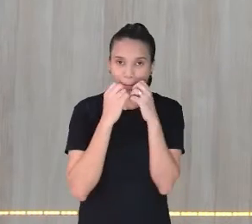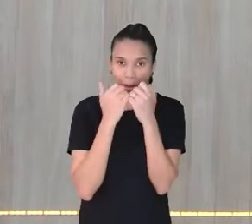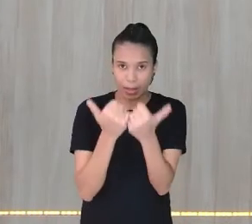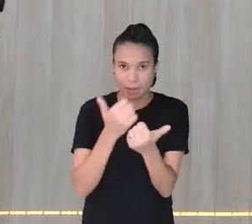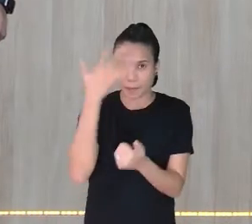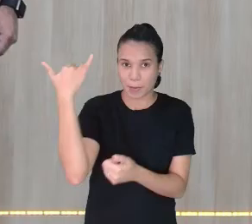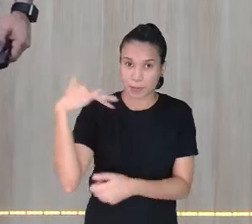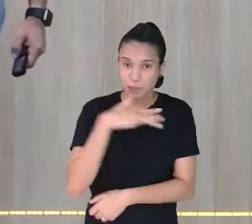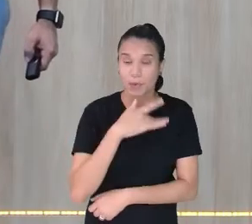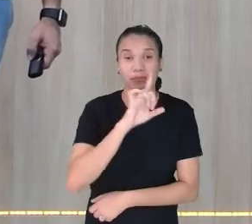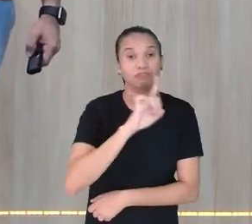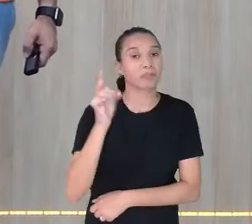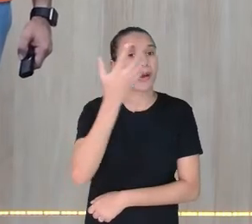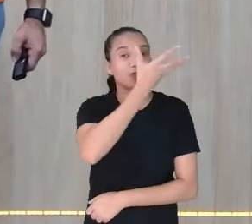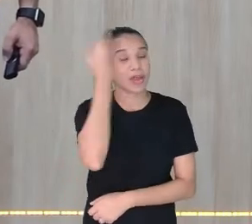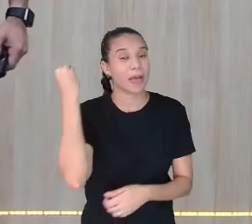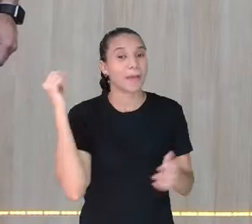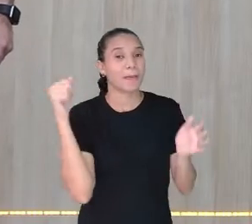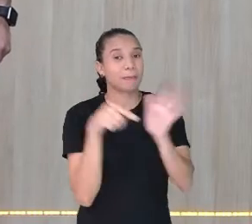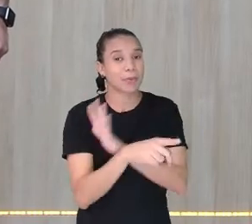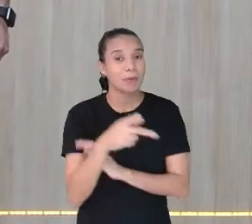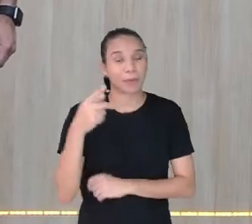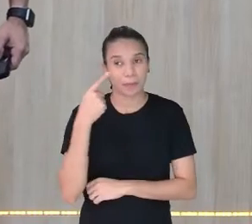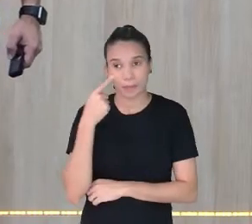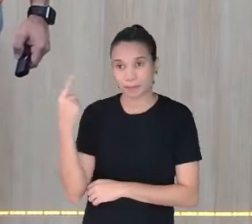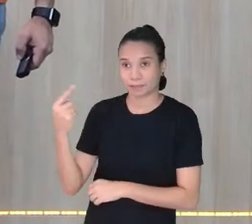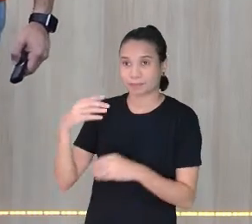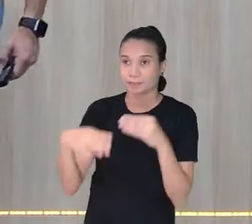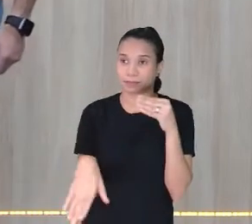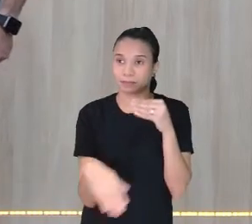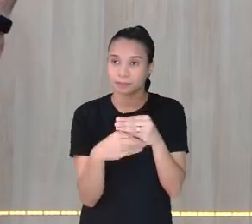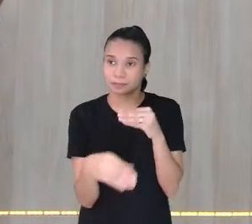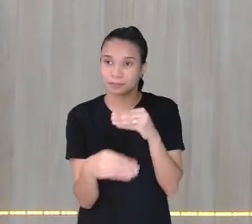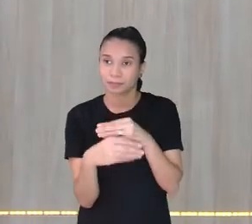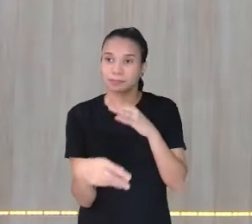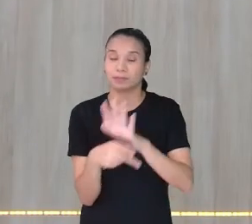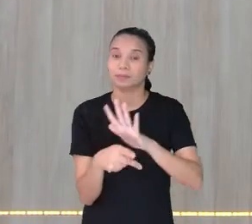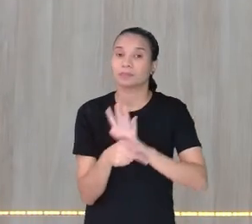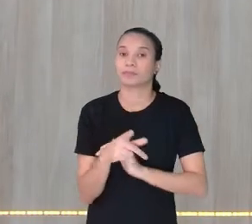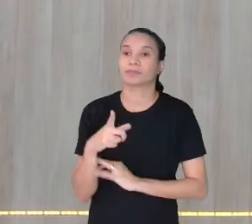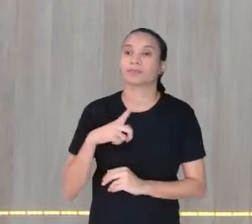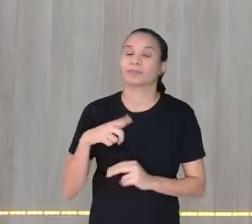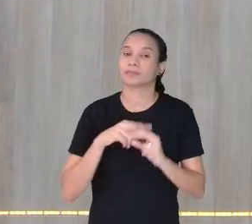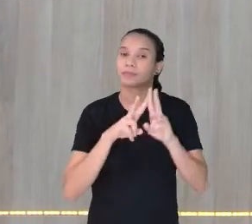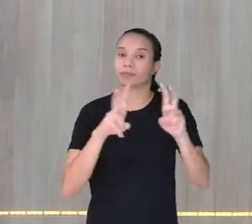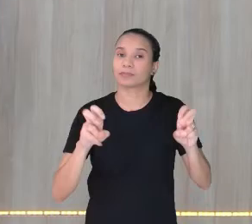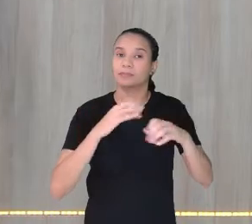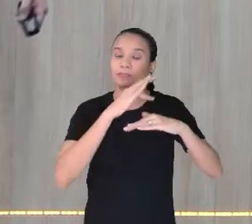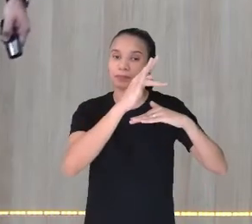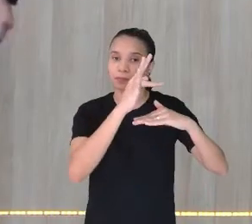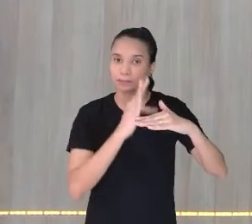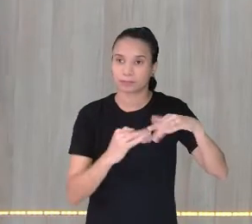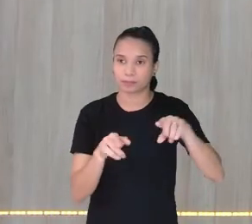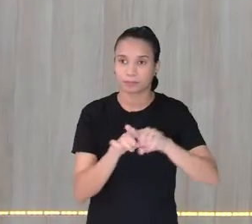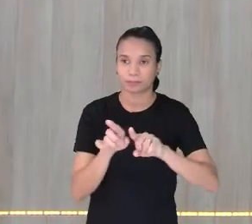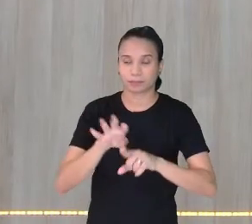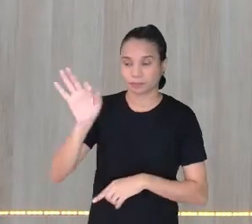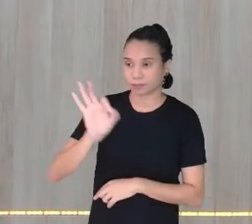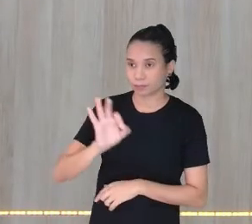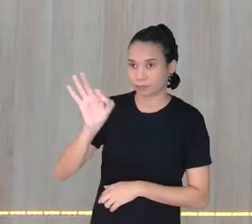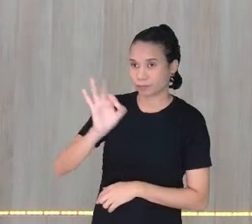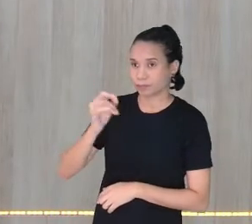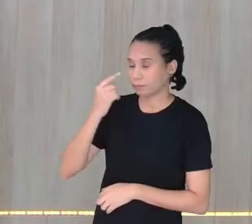Belezinha, galerinha? Então, não se esquece dessa questão aí do complementar em relação a essas frações e porcentagem